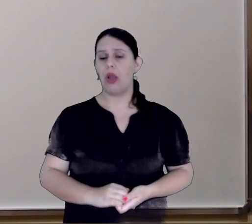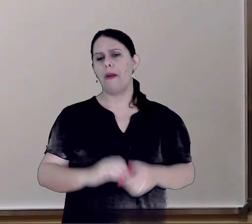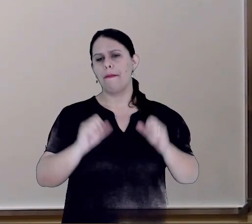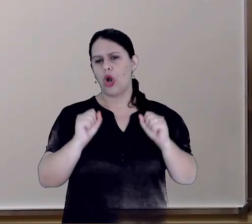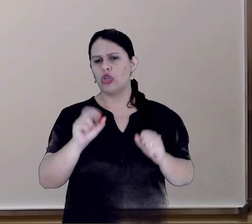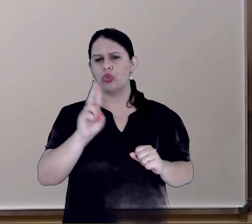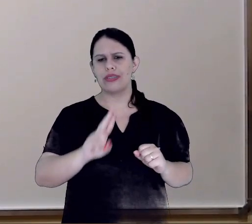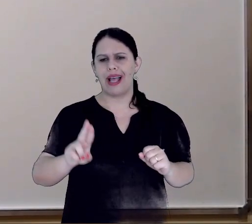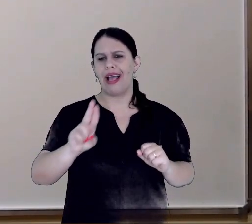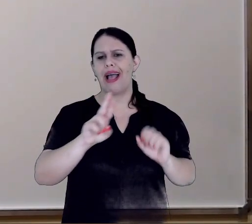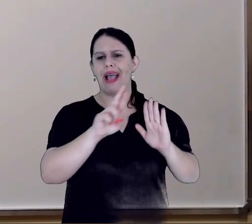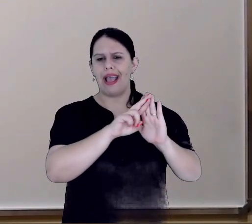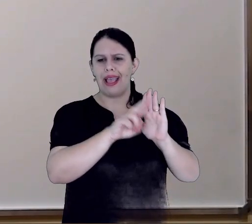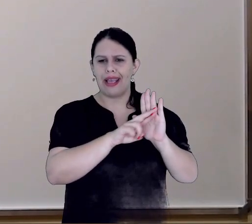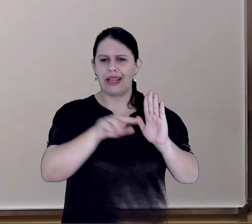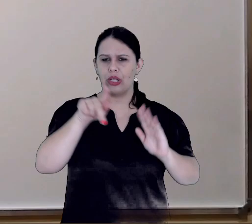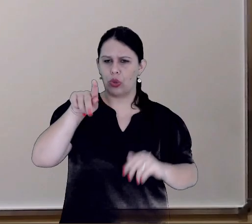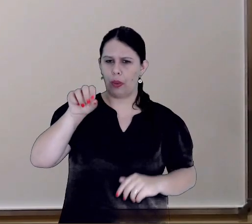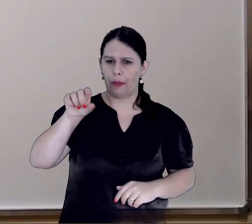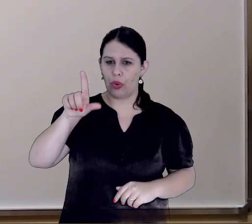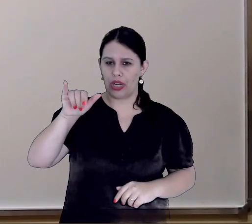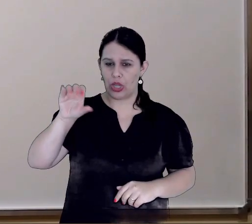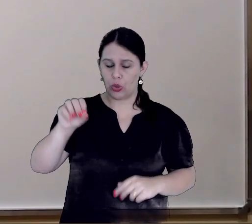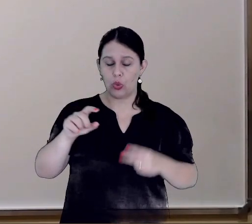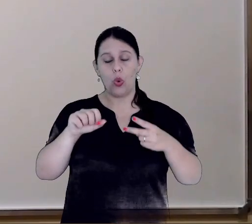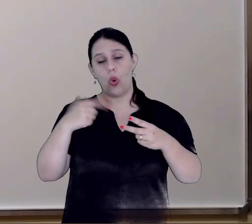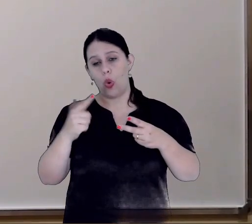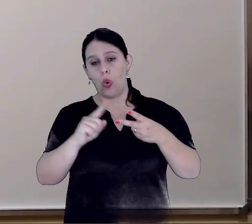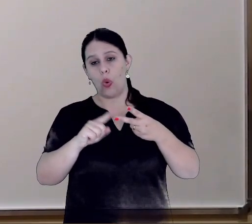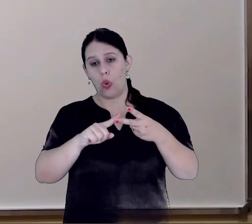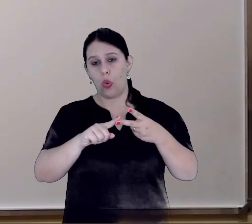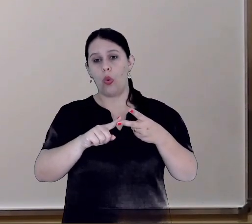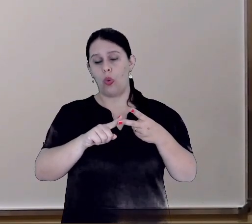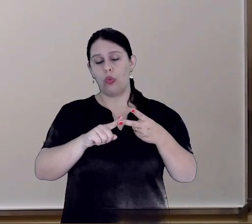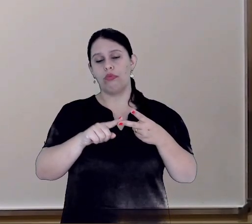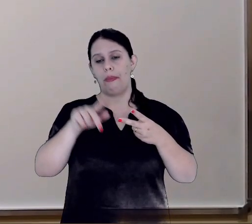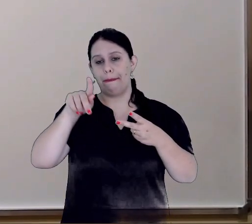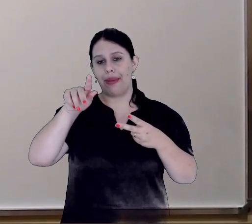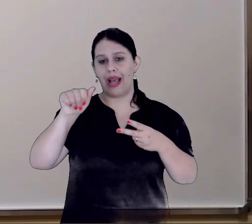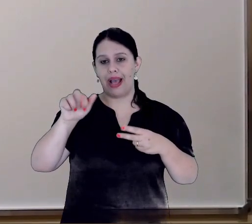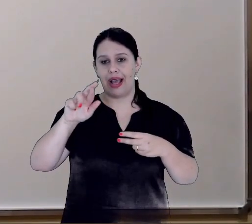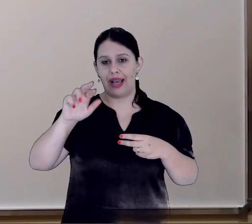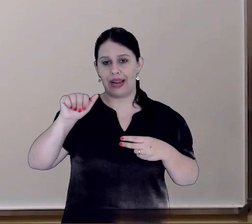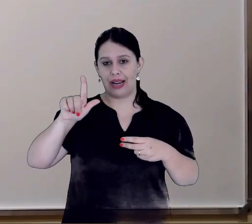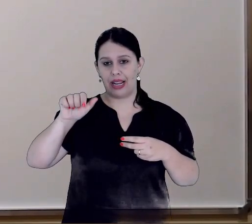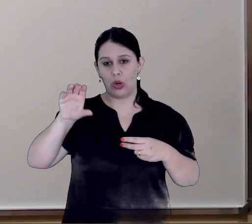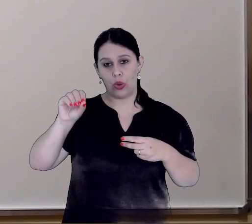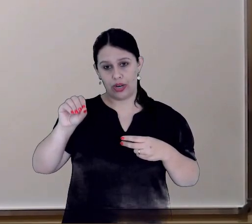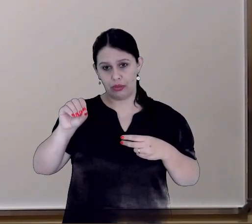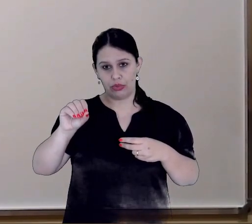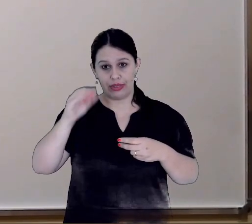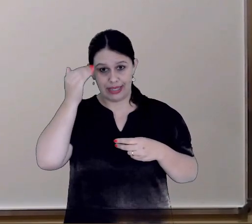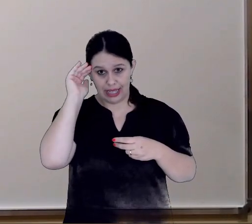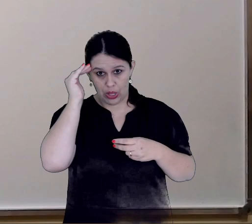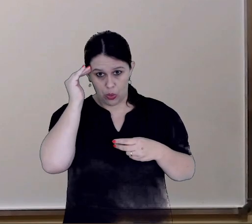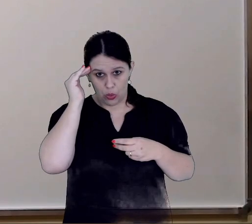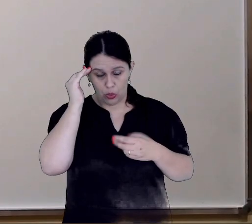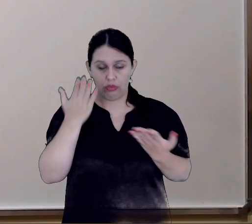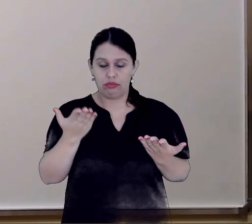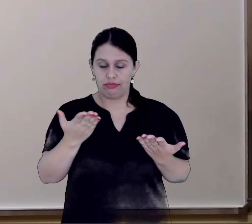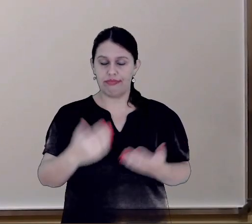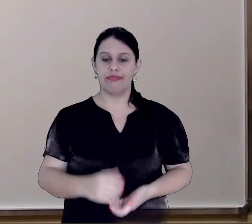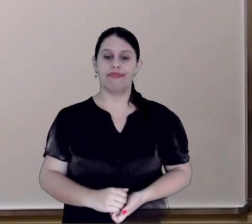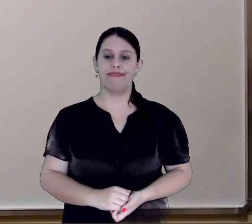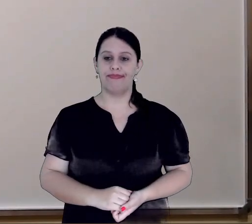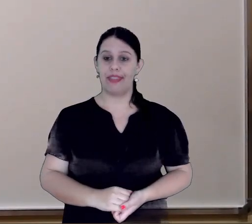regra do polígono Ou Pela regra Do paralogramo Ou Pelas duas Legal, pessoal? Bom É